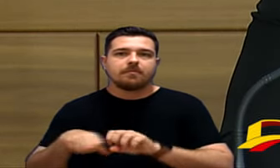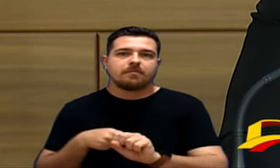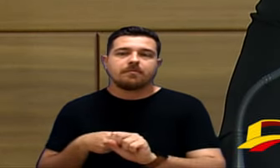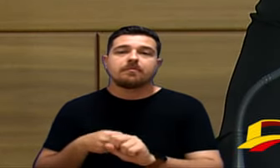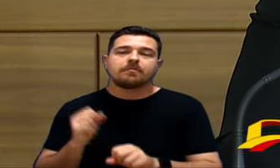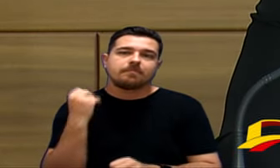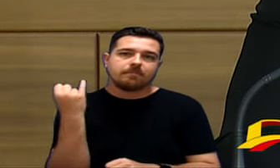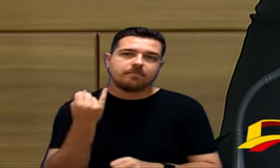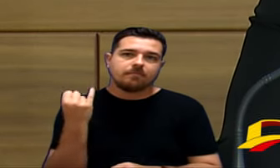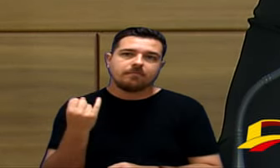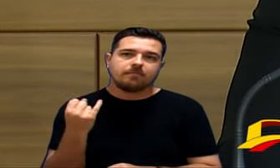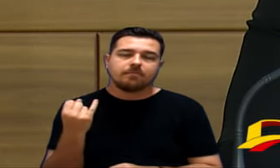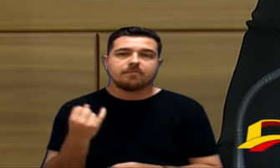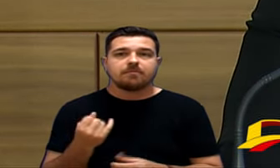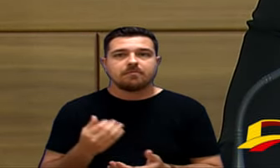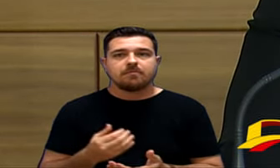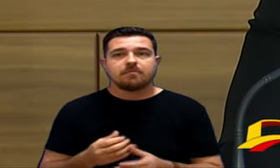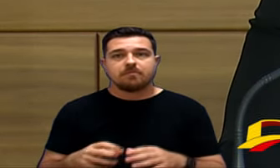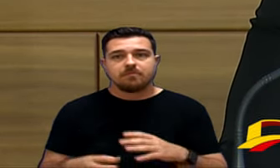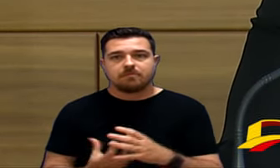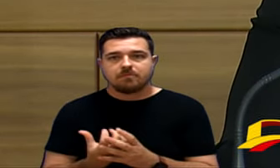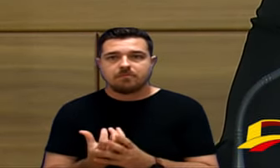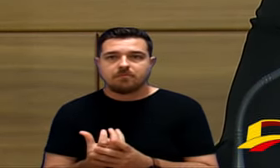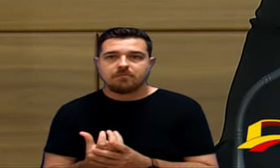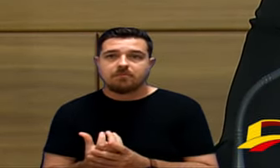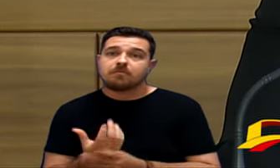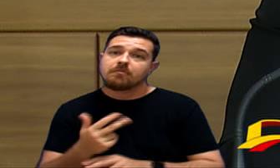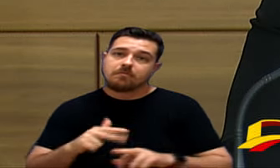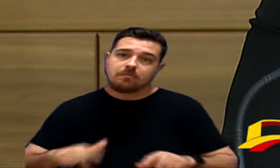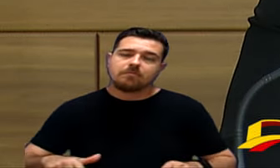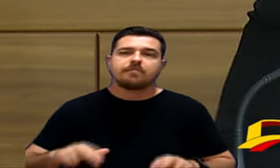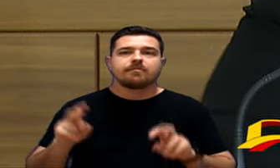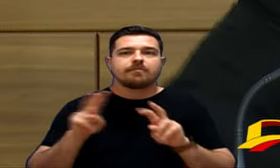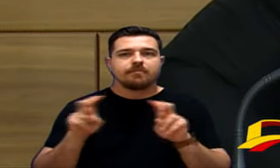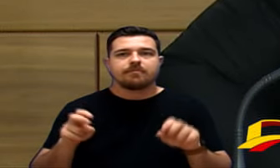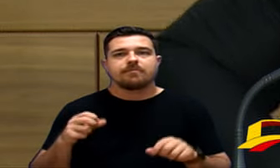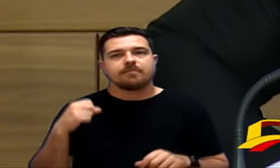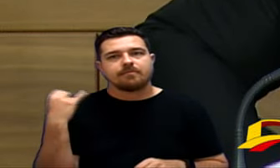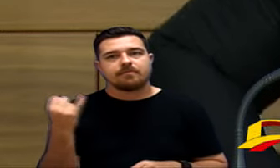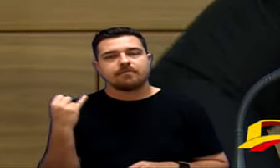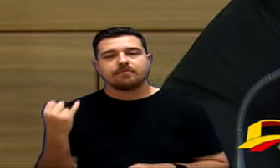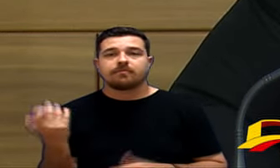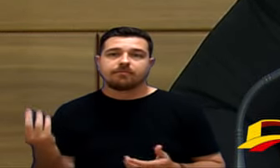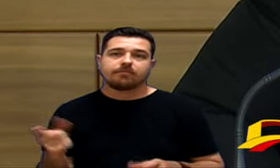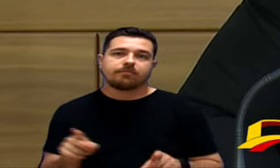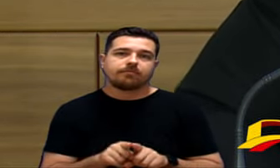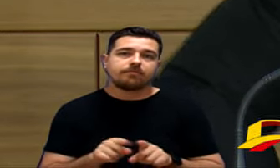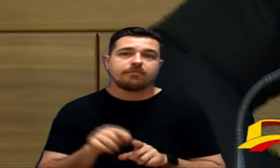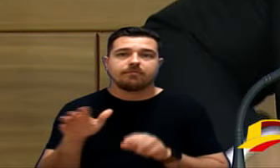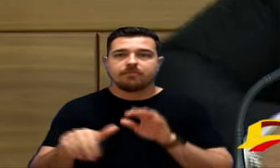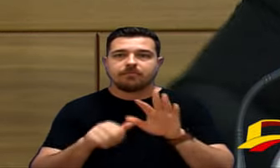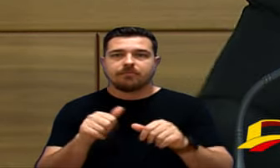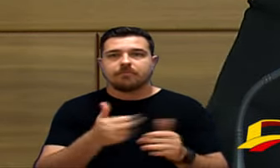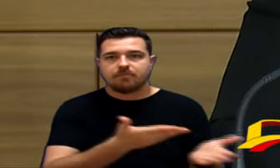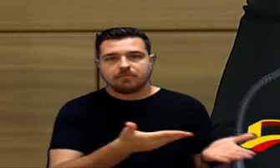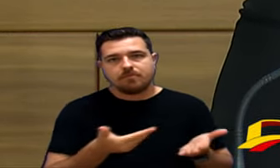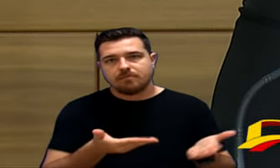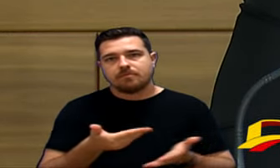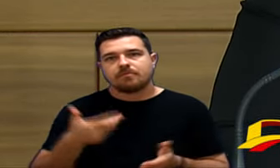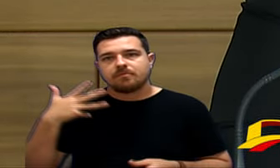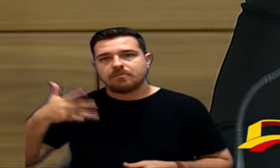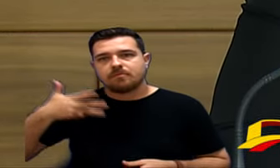com toda uma dentro de uma matriz curricular isso envolve uma série de questões inclusive de né de chamar convidados ali para dar